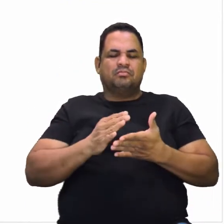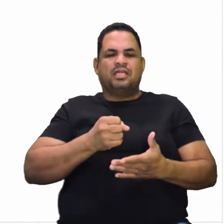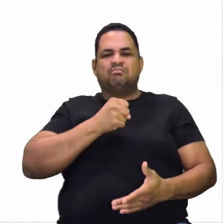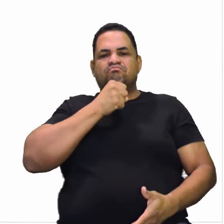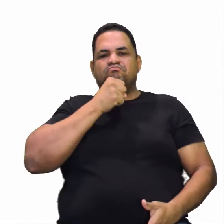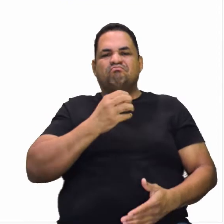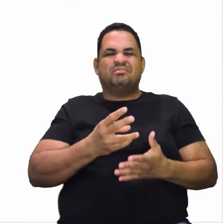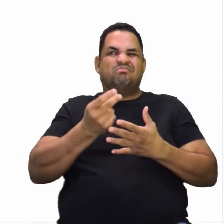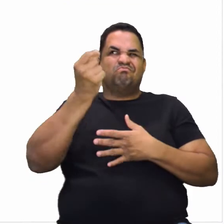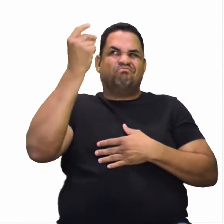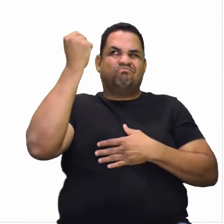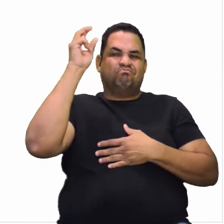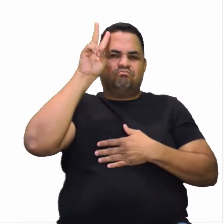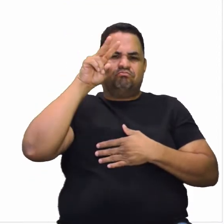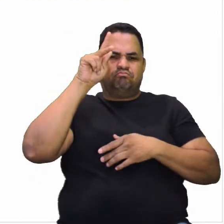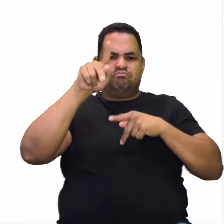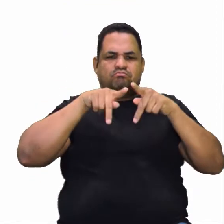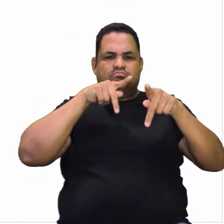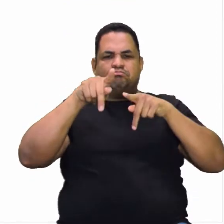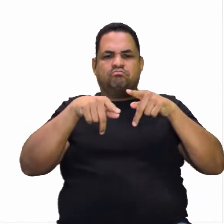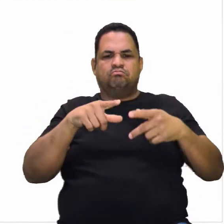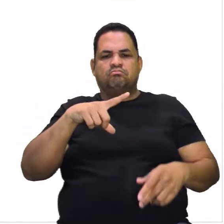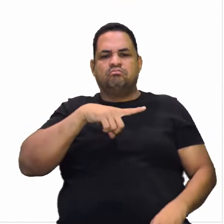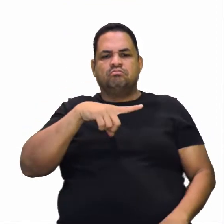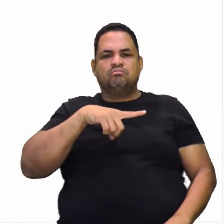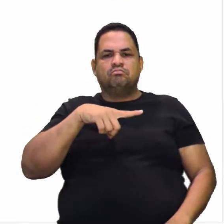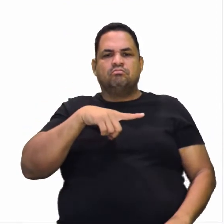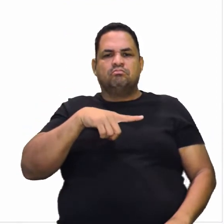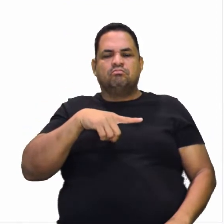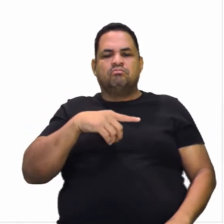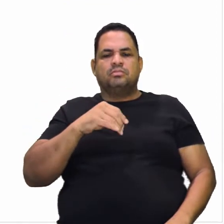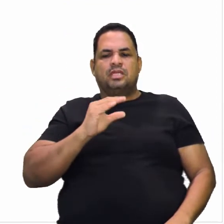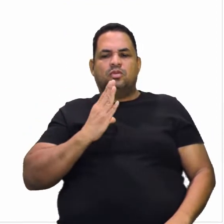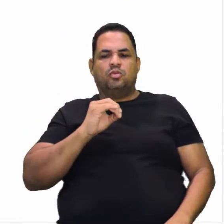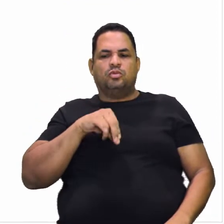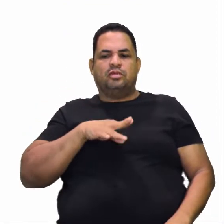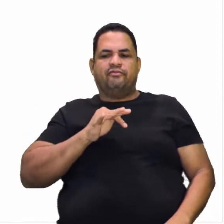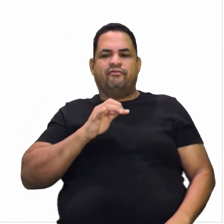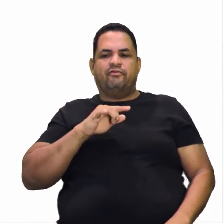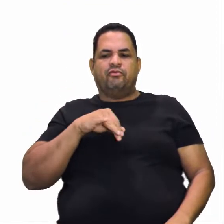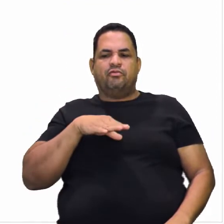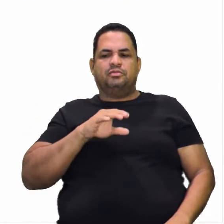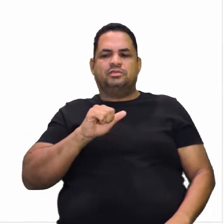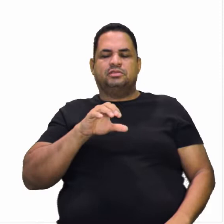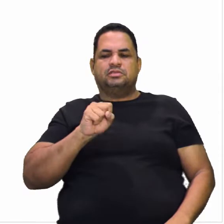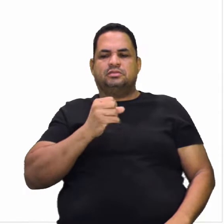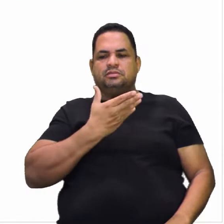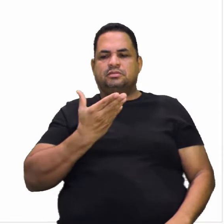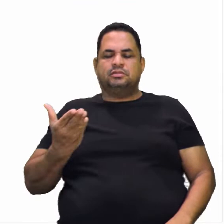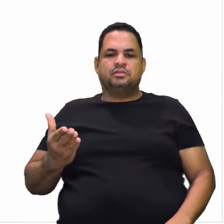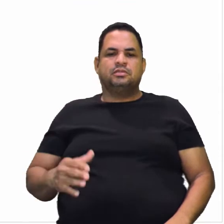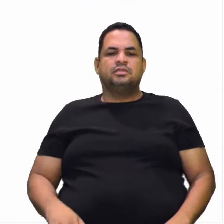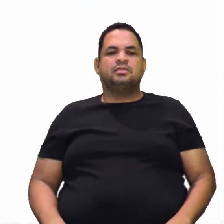das civilizações. Então, nós temos a escrita cuneiforme, aqui que eu coloquei para Aqui ao lado,